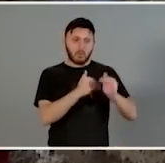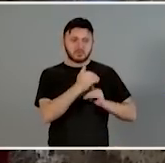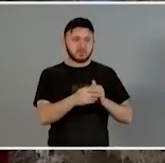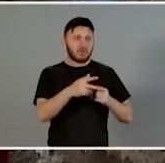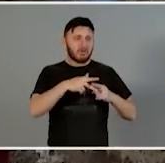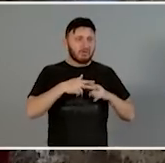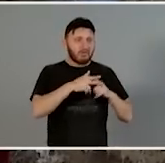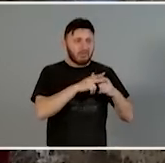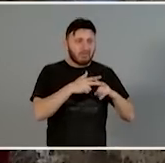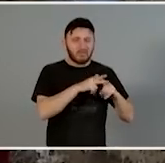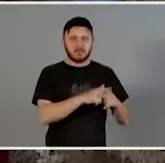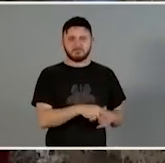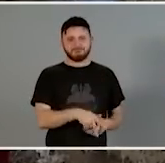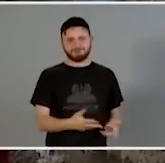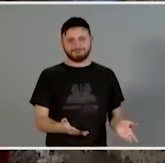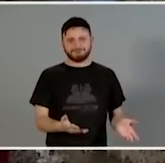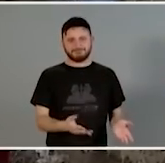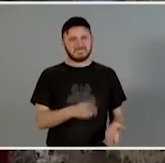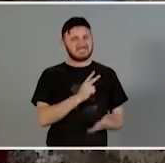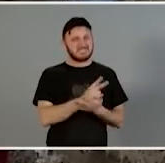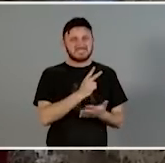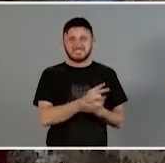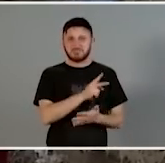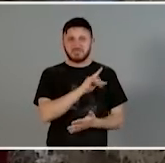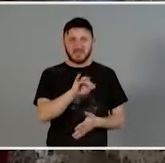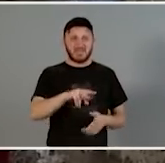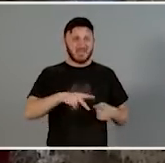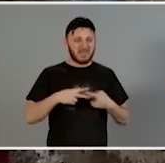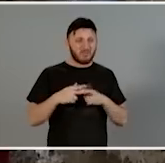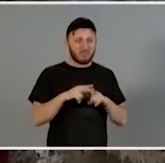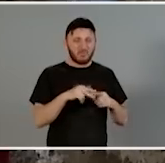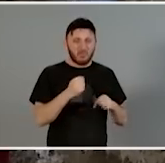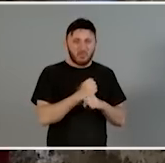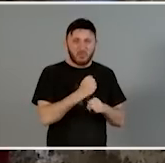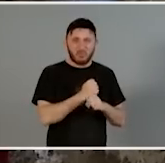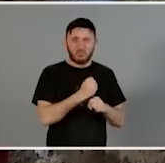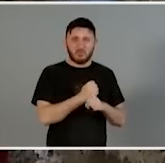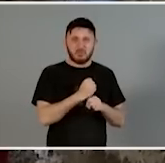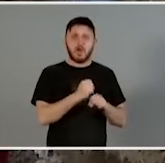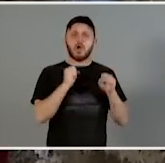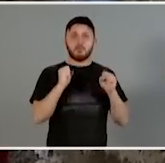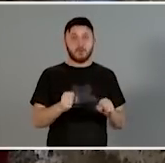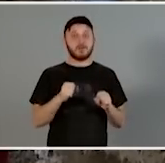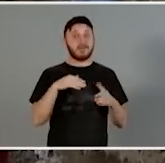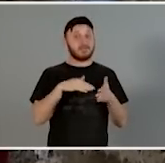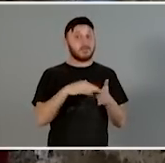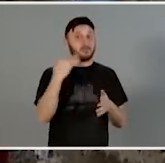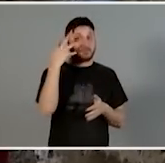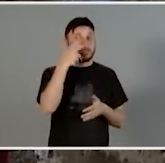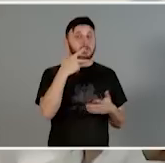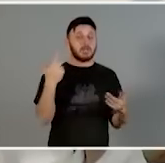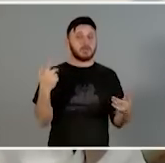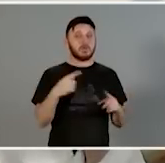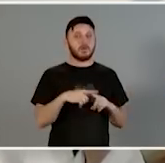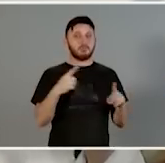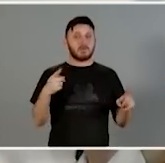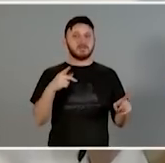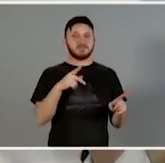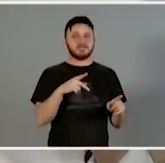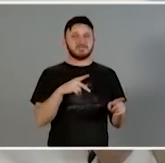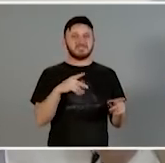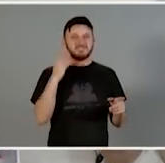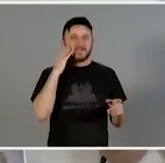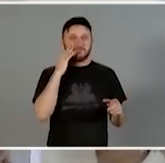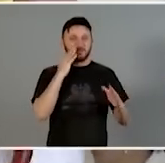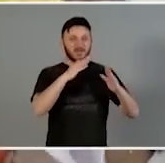areia. Sempre vai ser reformado. Pode até ser bonito, mas vai ser castelo de